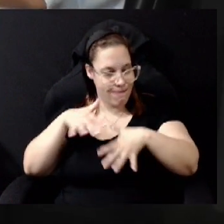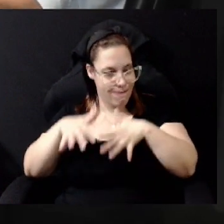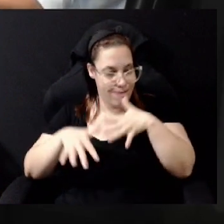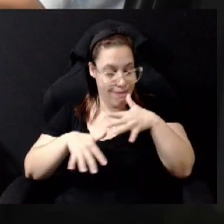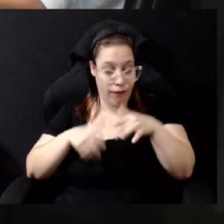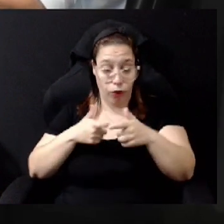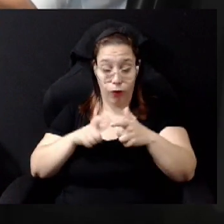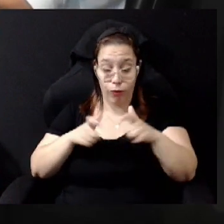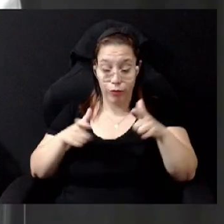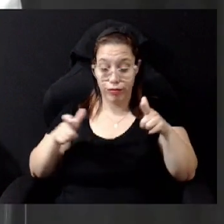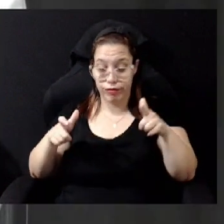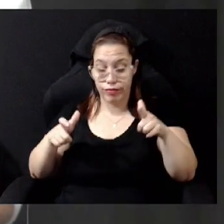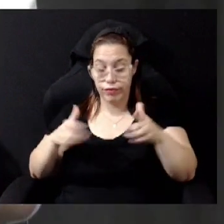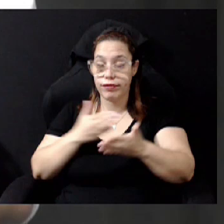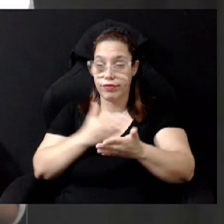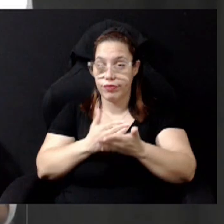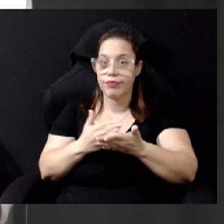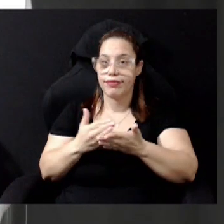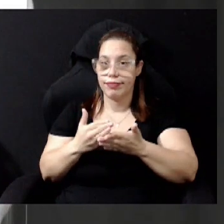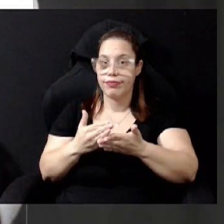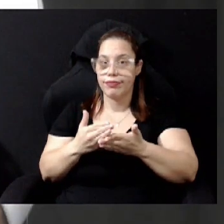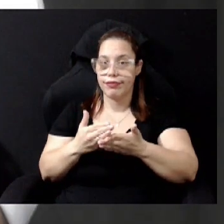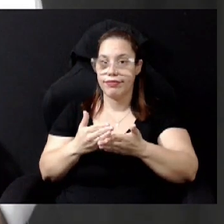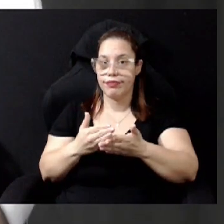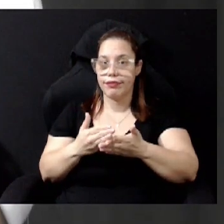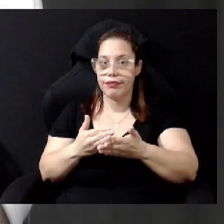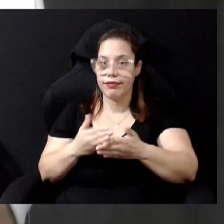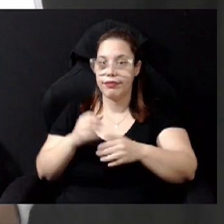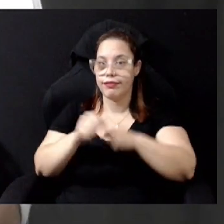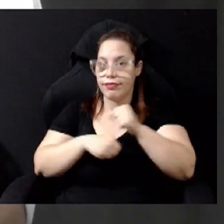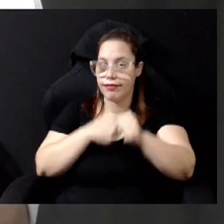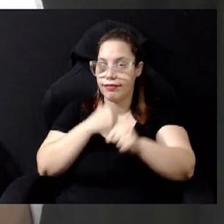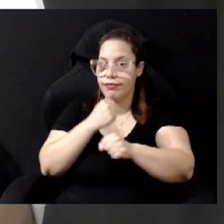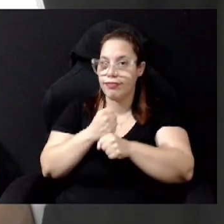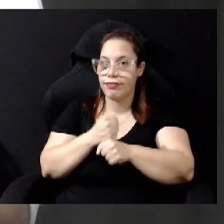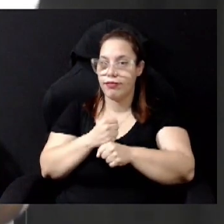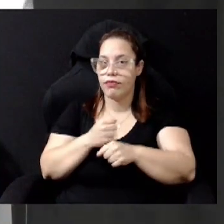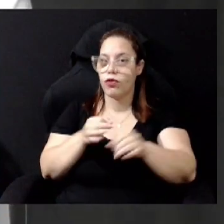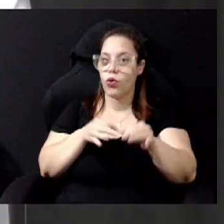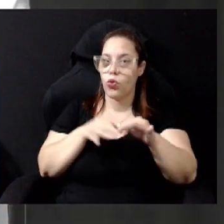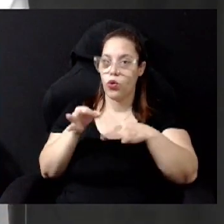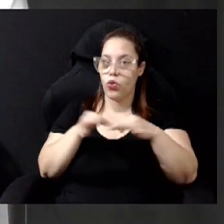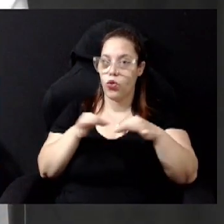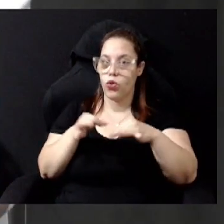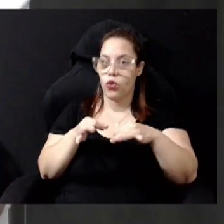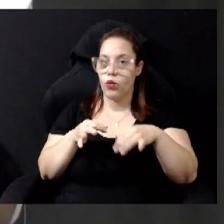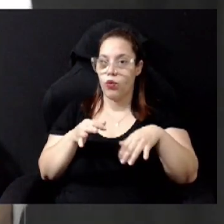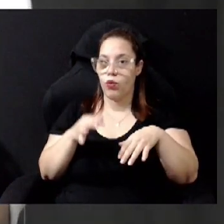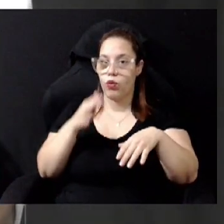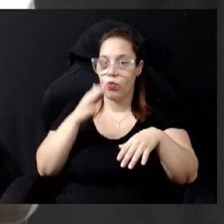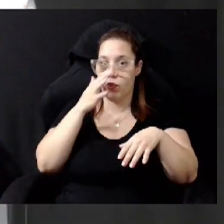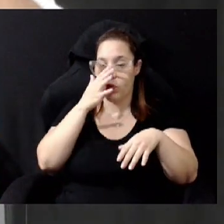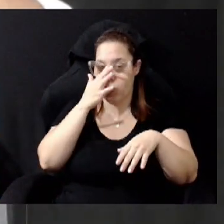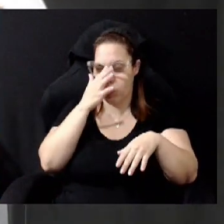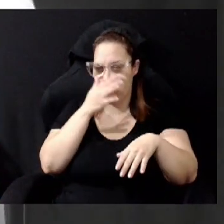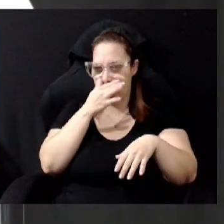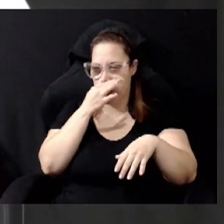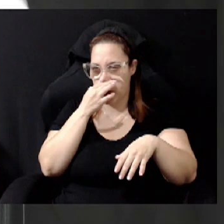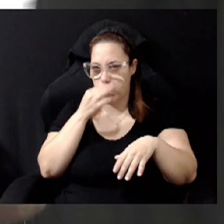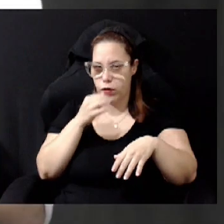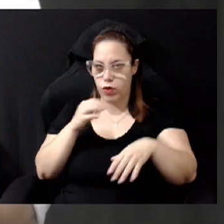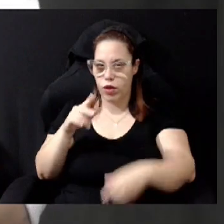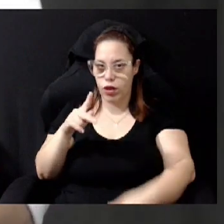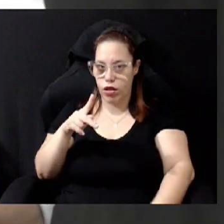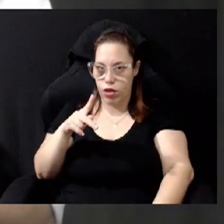começar assim que começar o ano, já vamos começar a organizar, tem que passar por um por um plebiscito, tem que ser